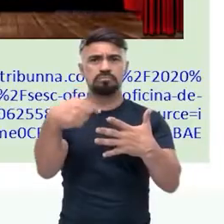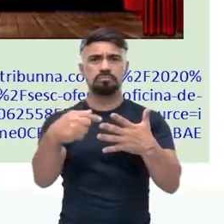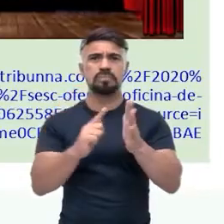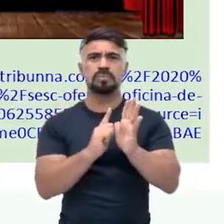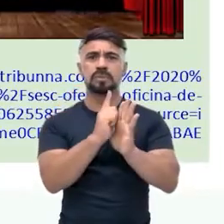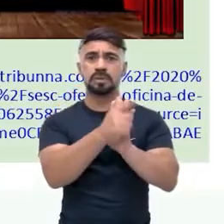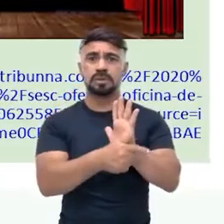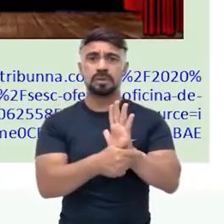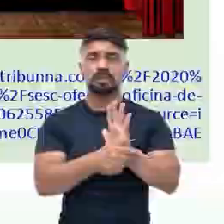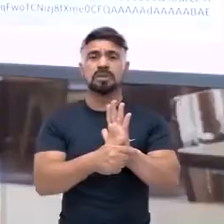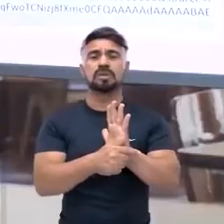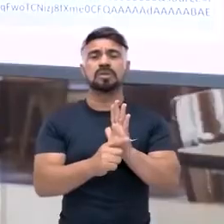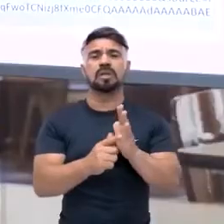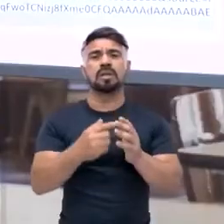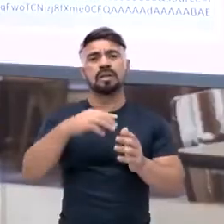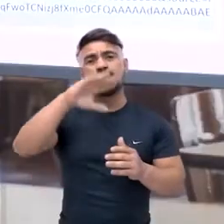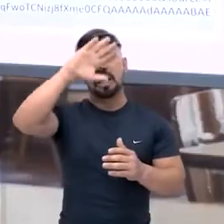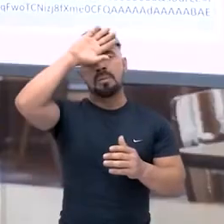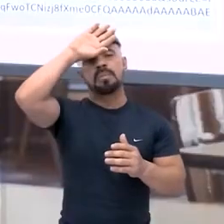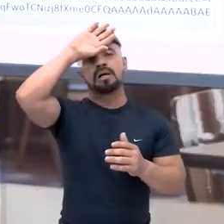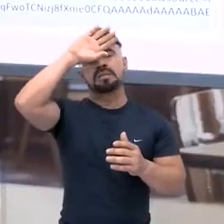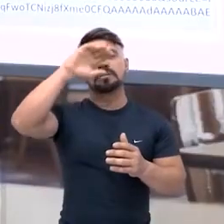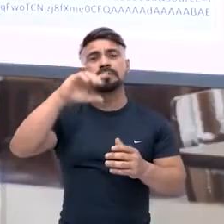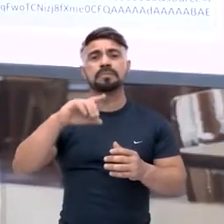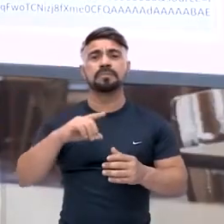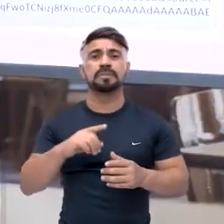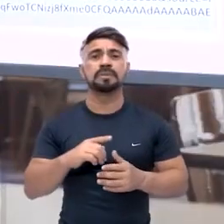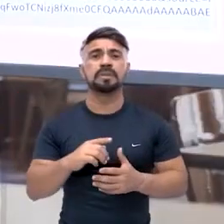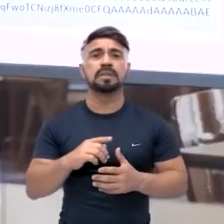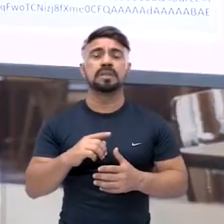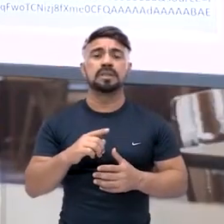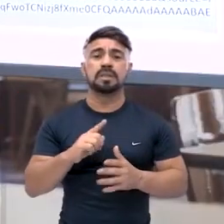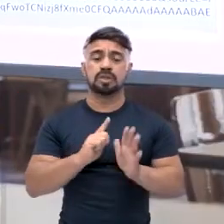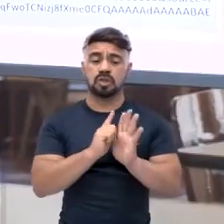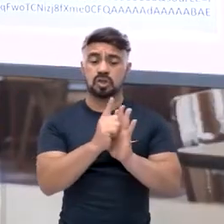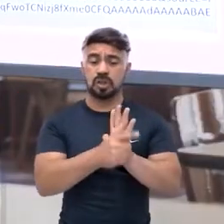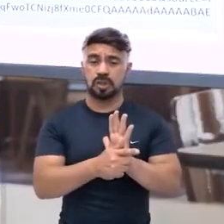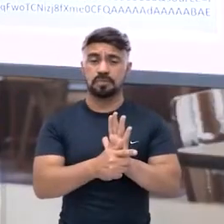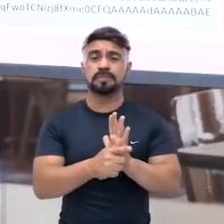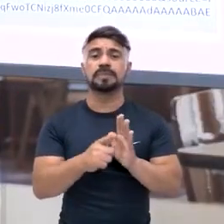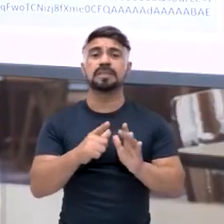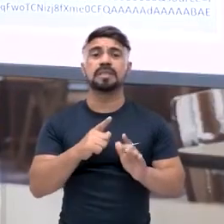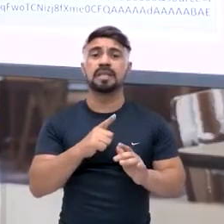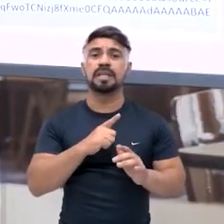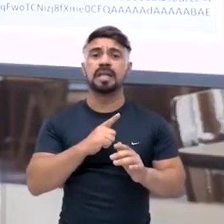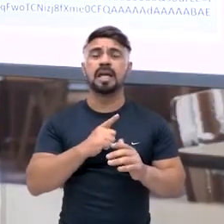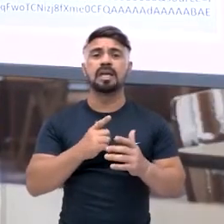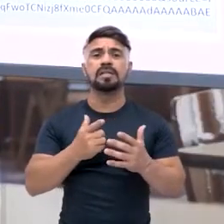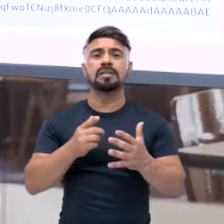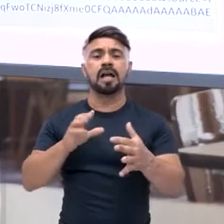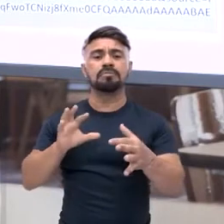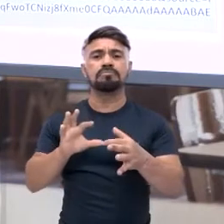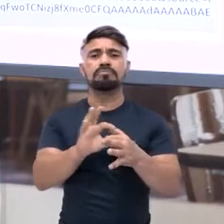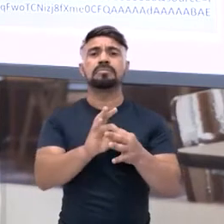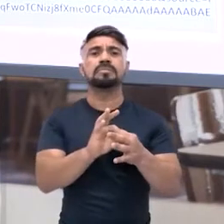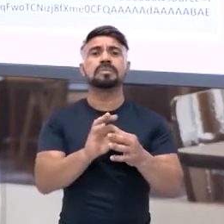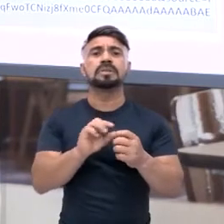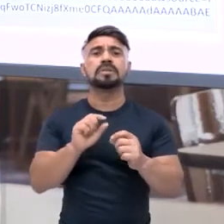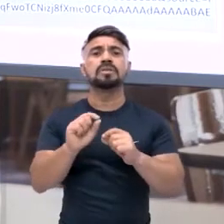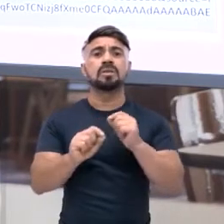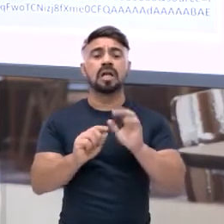subdivisões do gênero dramático. O gênero dramático, e lembre, o gênero dramático ele tem uma